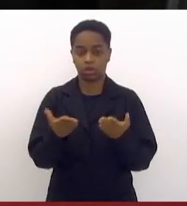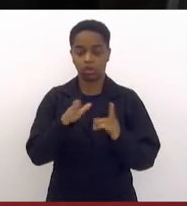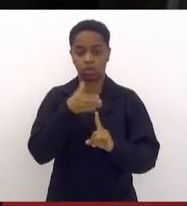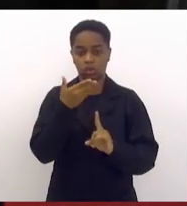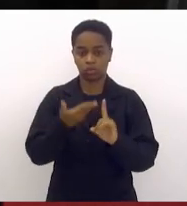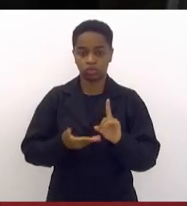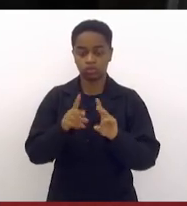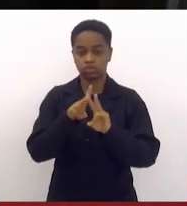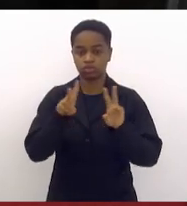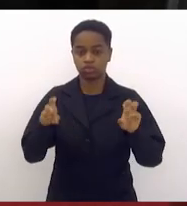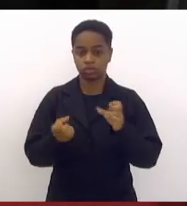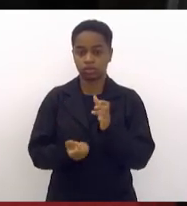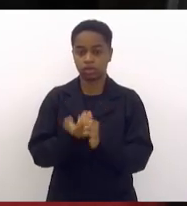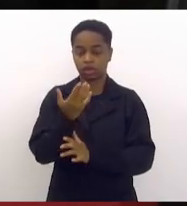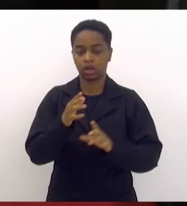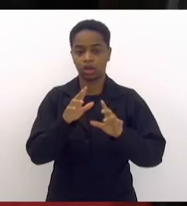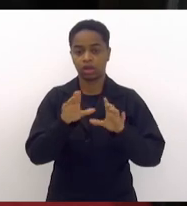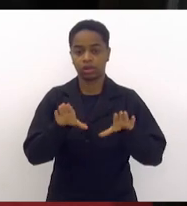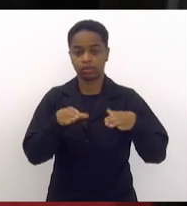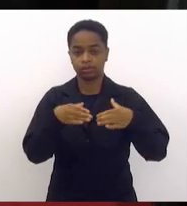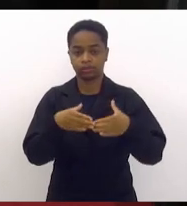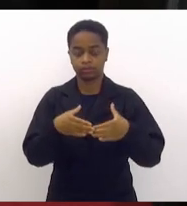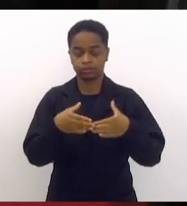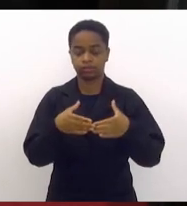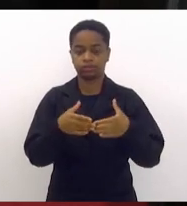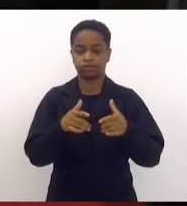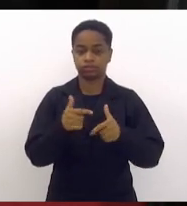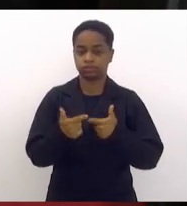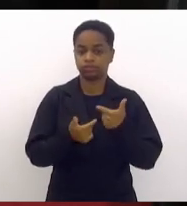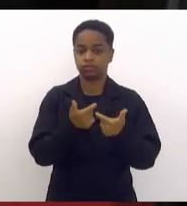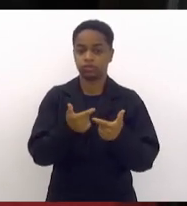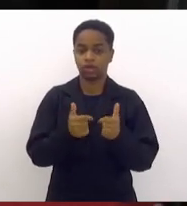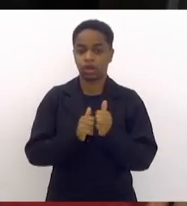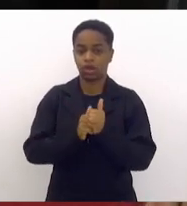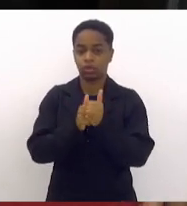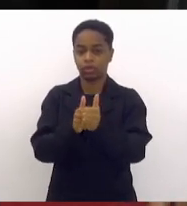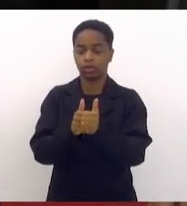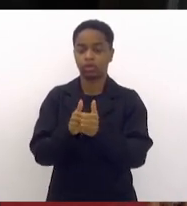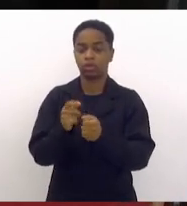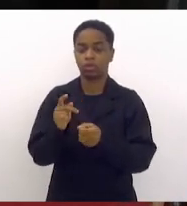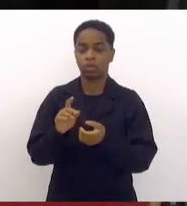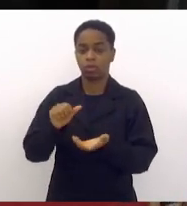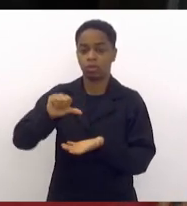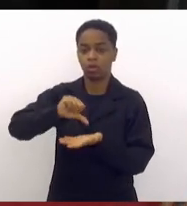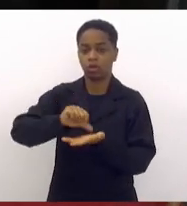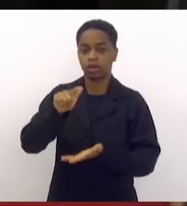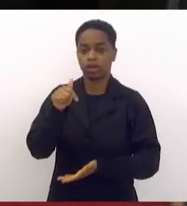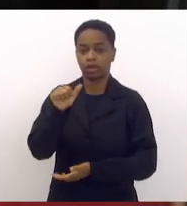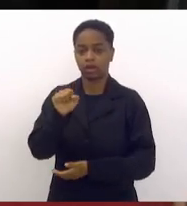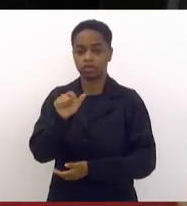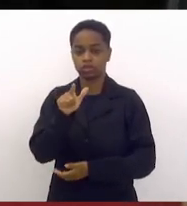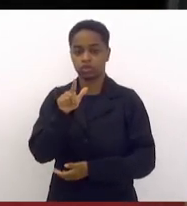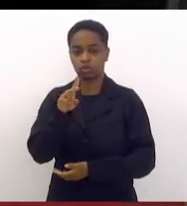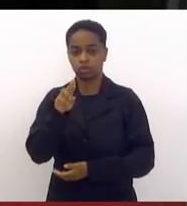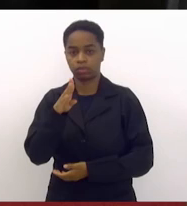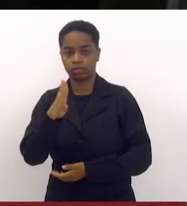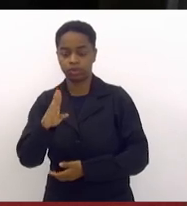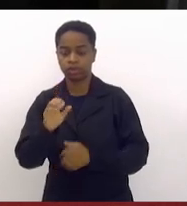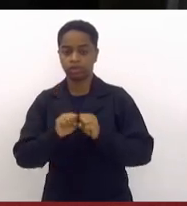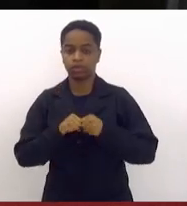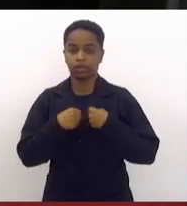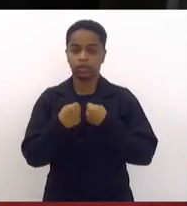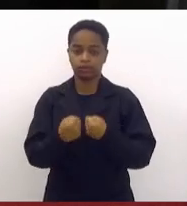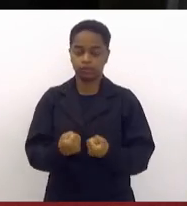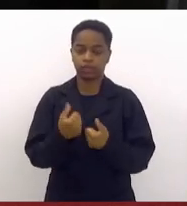instalação da frente parlamentar de acompanhamento do Polo gaslub em defesa dos empregos da